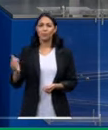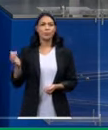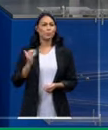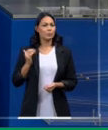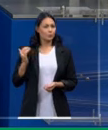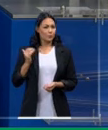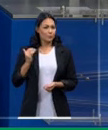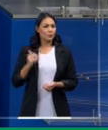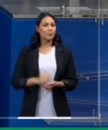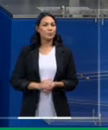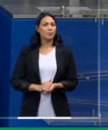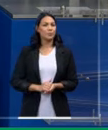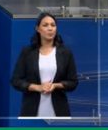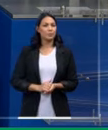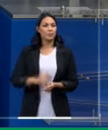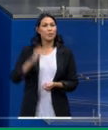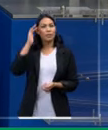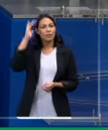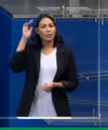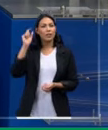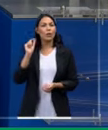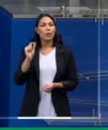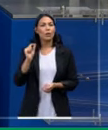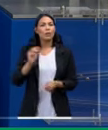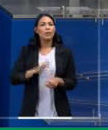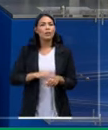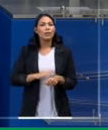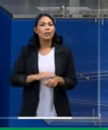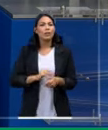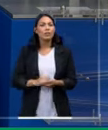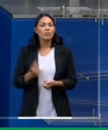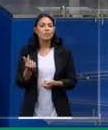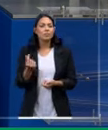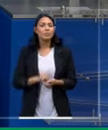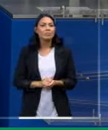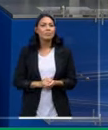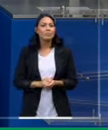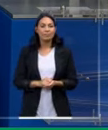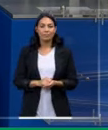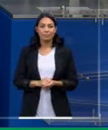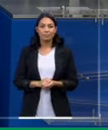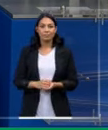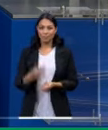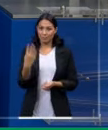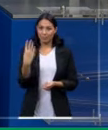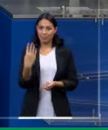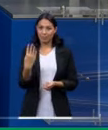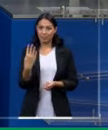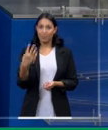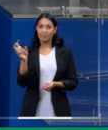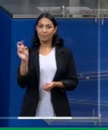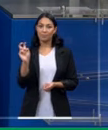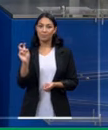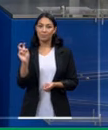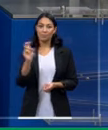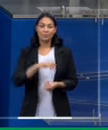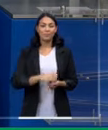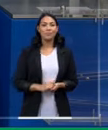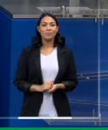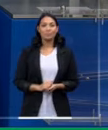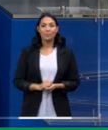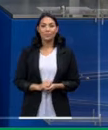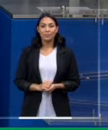bastante dinheiro. Já pensou o que dá pra fazer com toda esta grana? Vem aí mais um número sorteado, é 45.